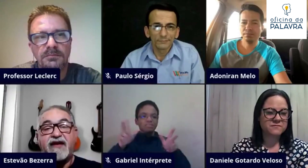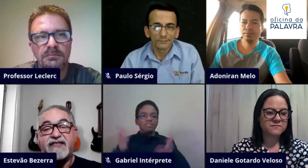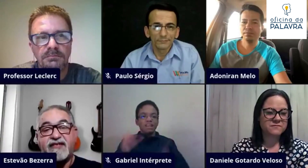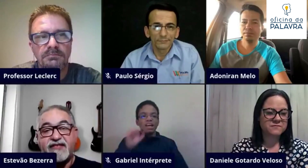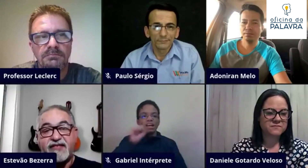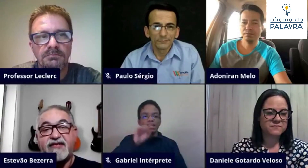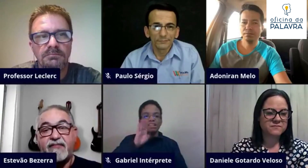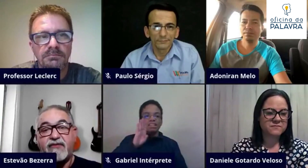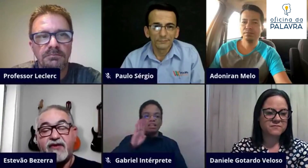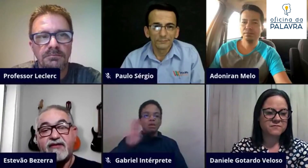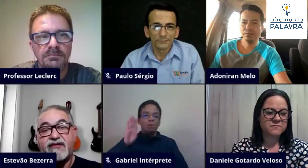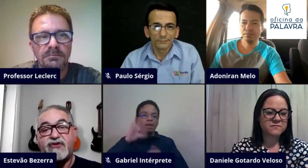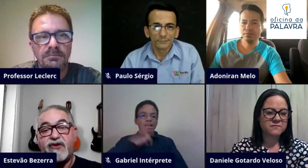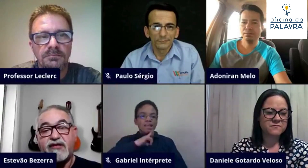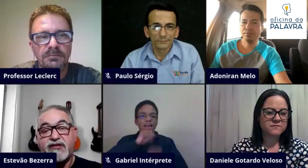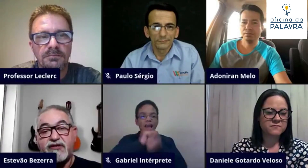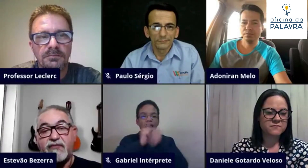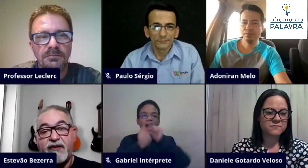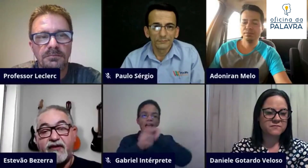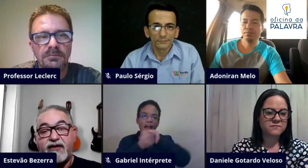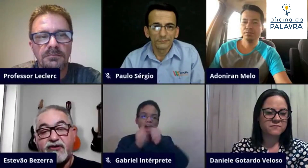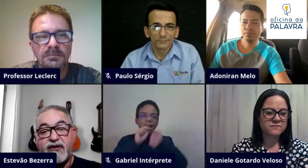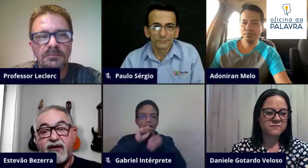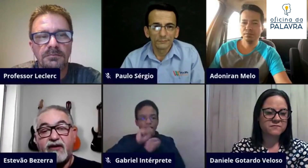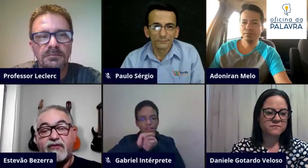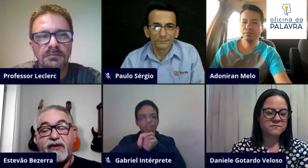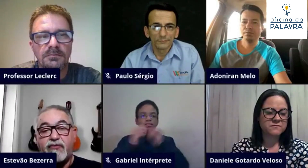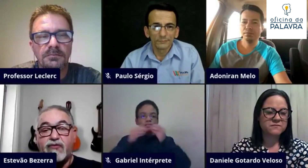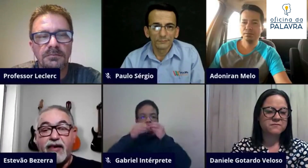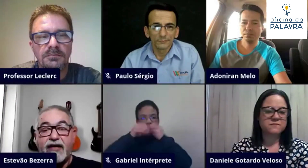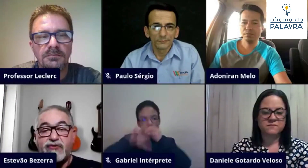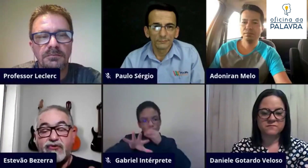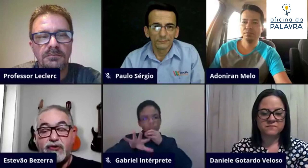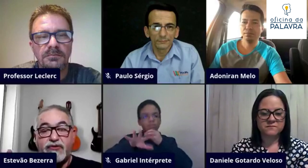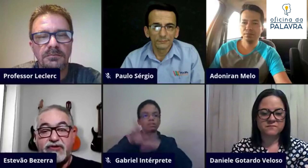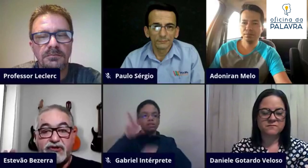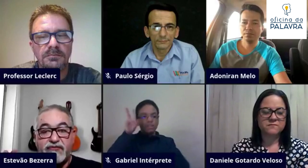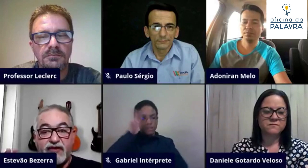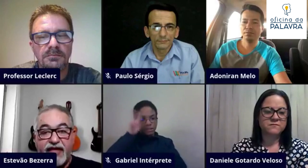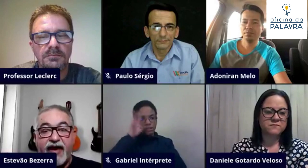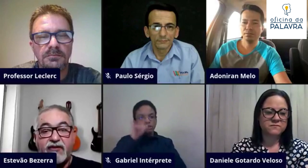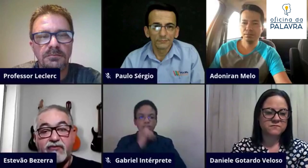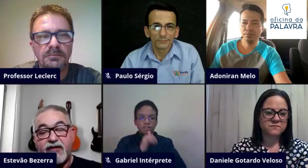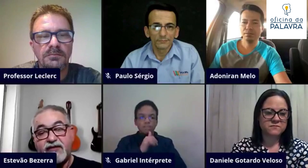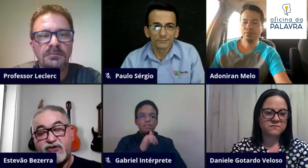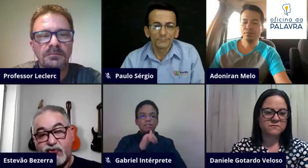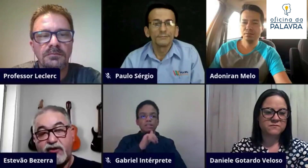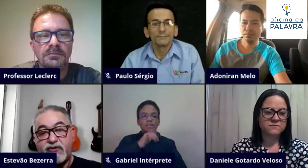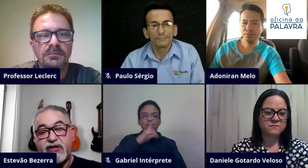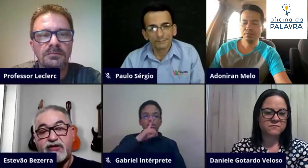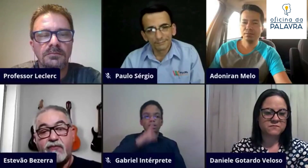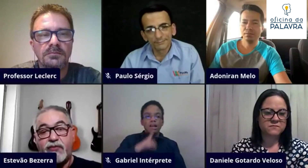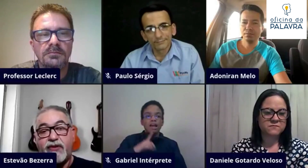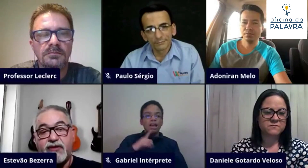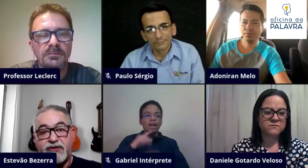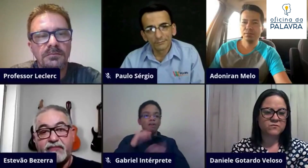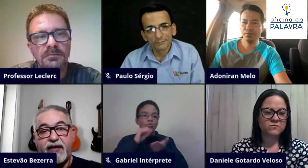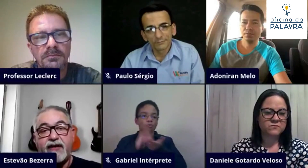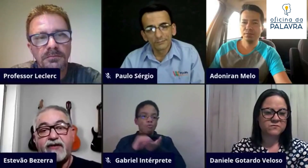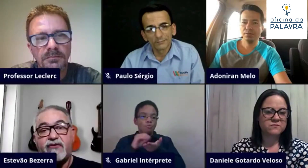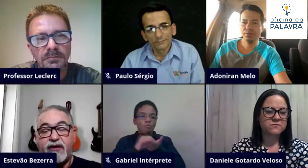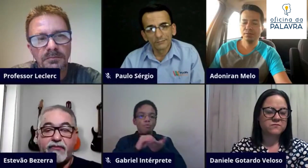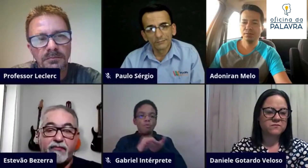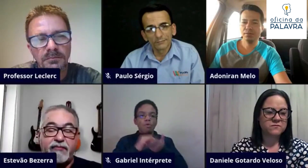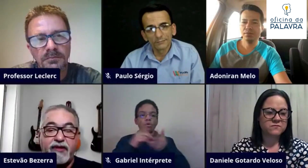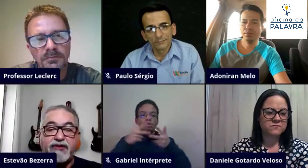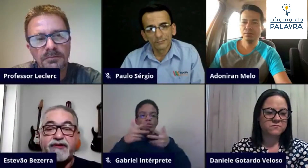poder fazer esse lançamento dessas histórias que estão pendentes. Então, está muito mais no dispositivo técnico dessas 8 que já estão prontas